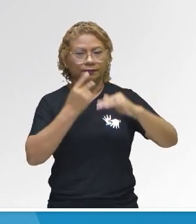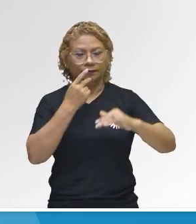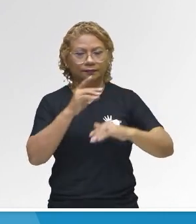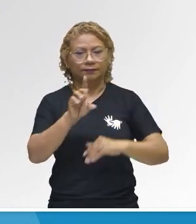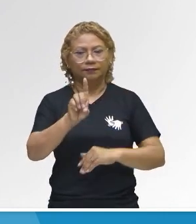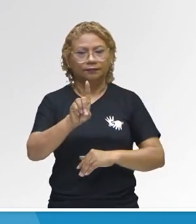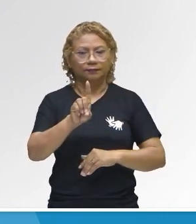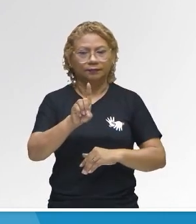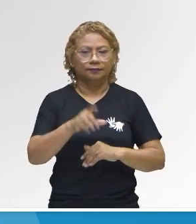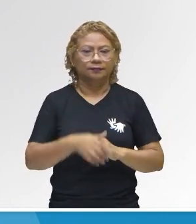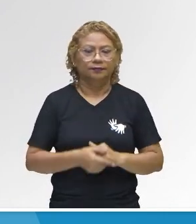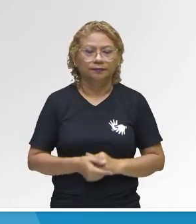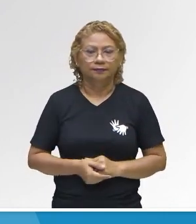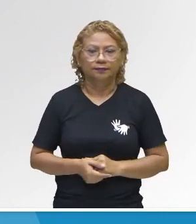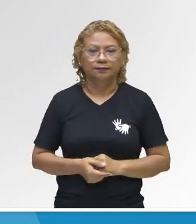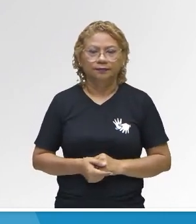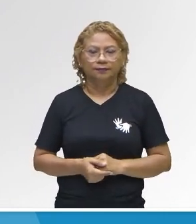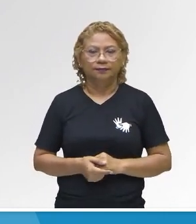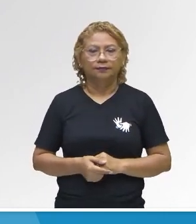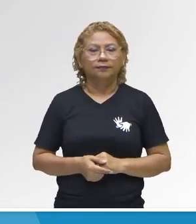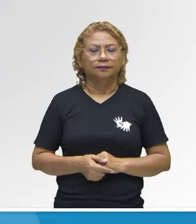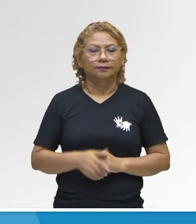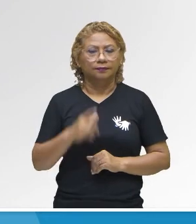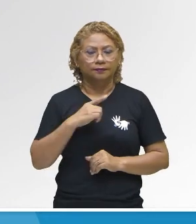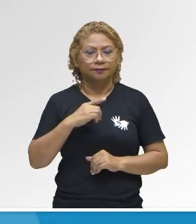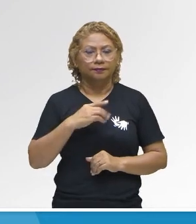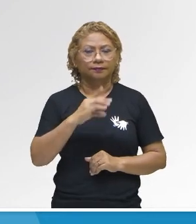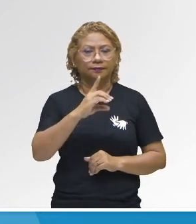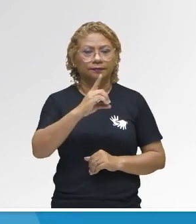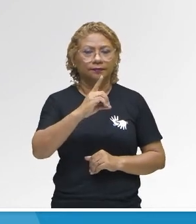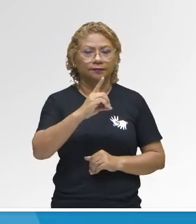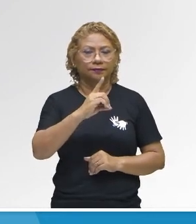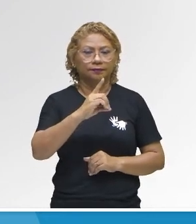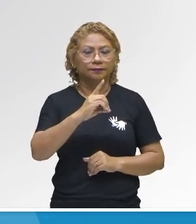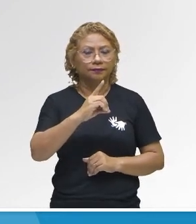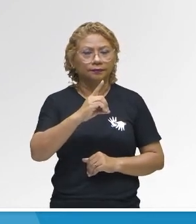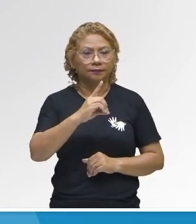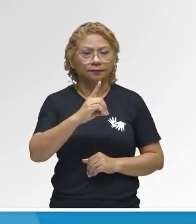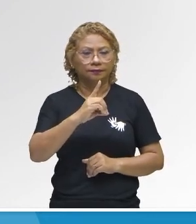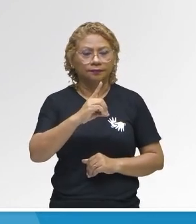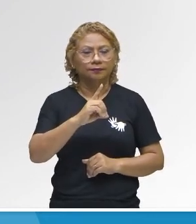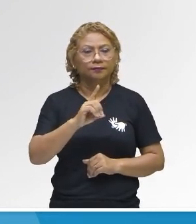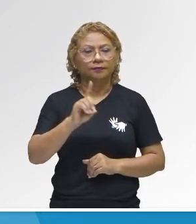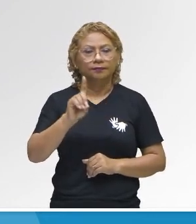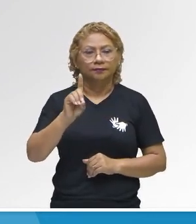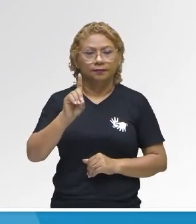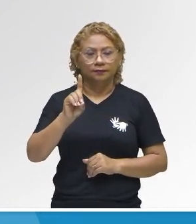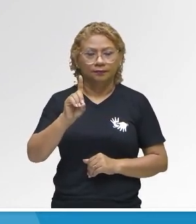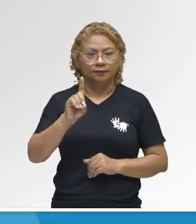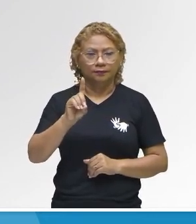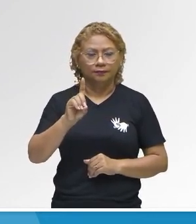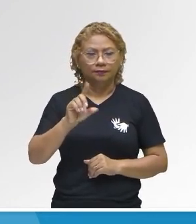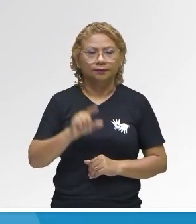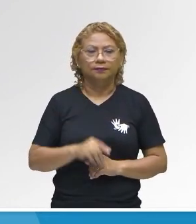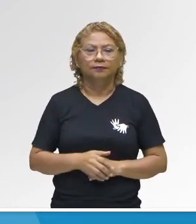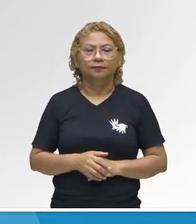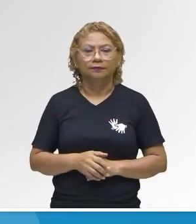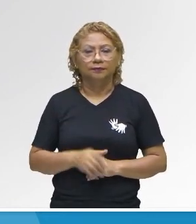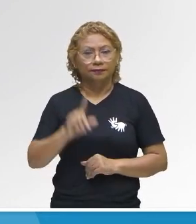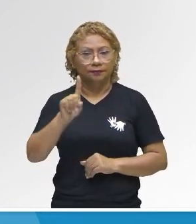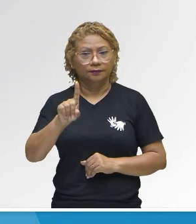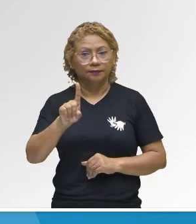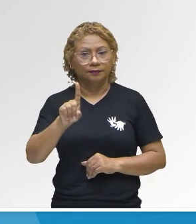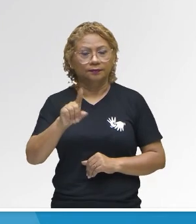1. Então, essa distância 1 é uma distância qualquer, tá? Ele diz que essa